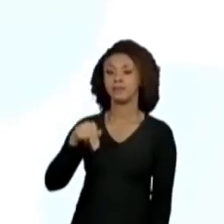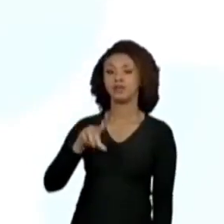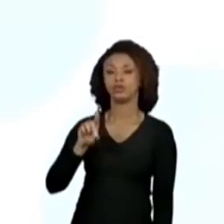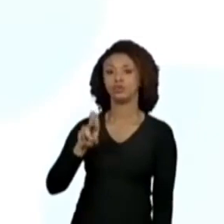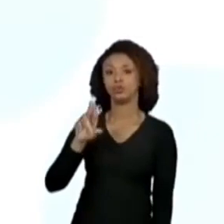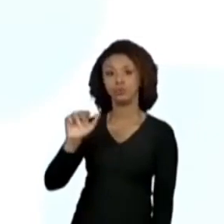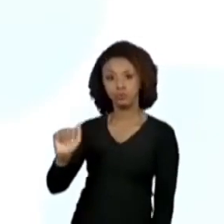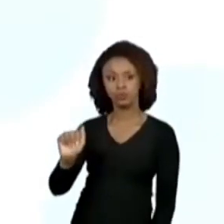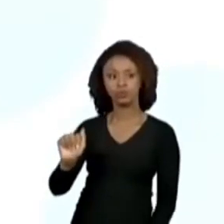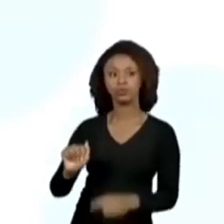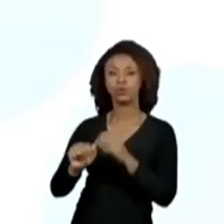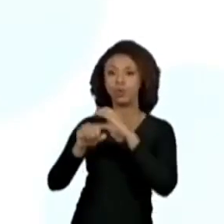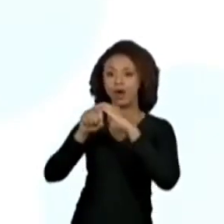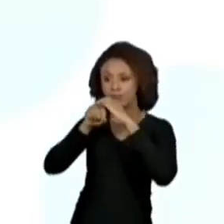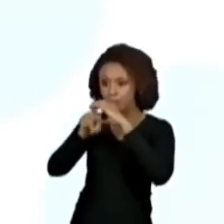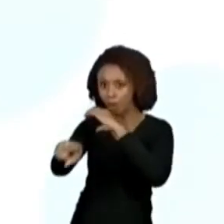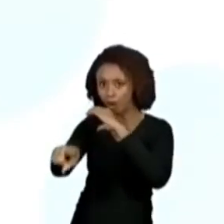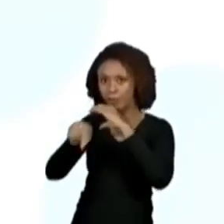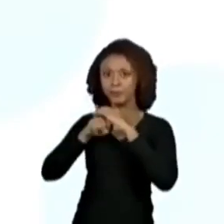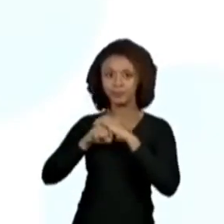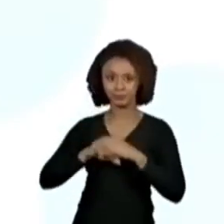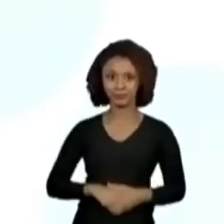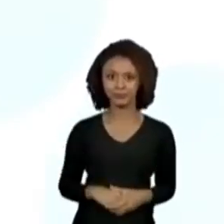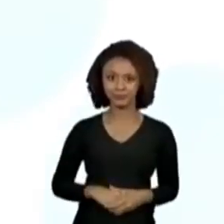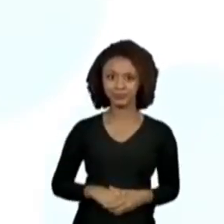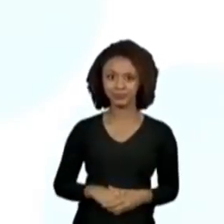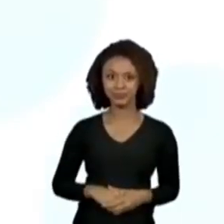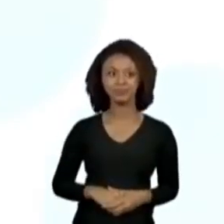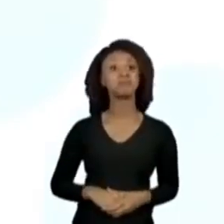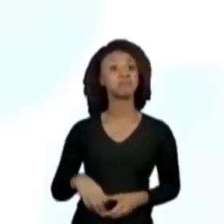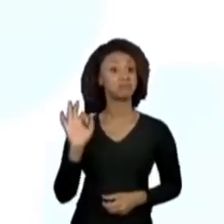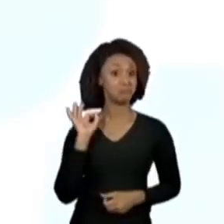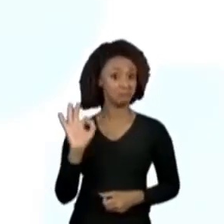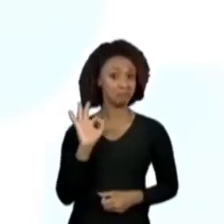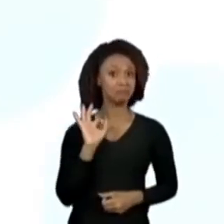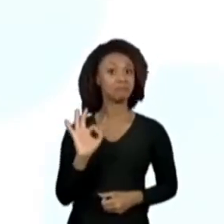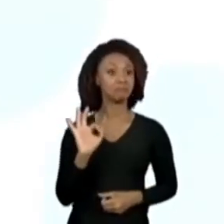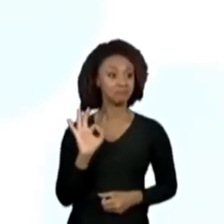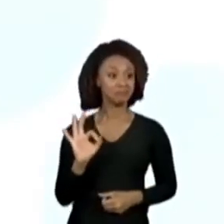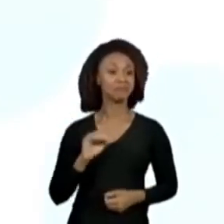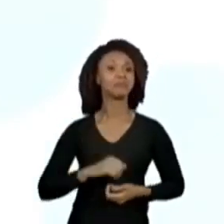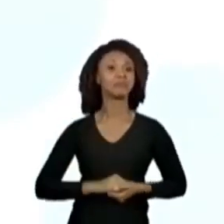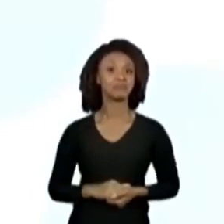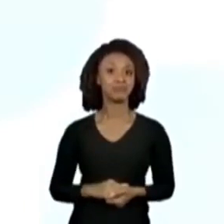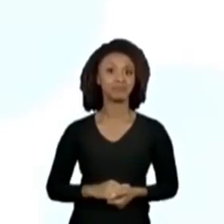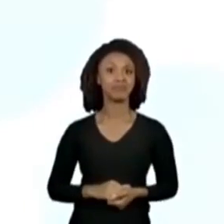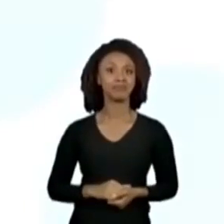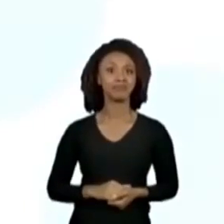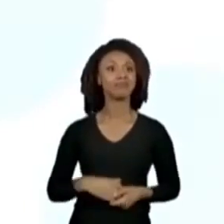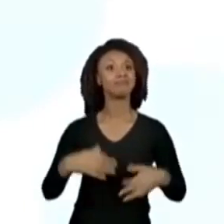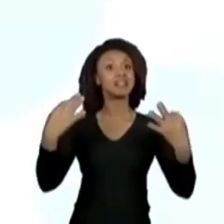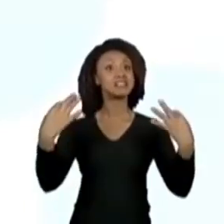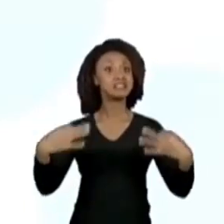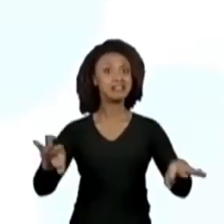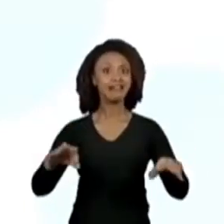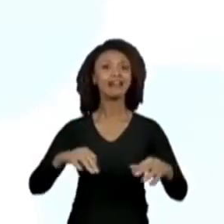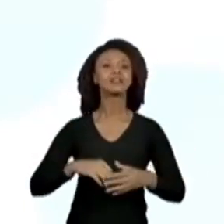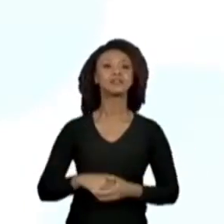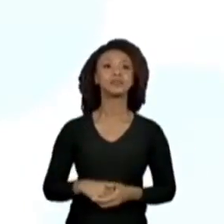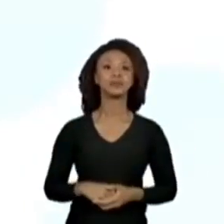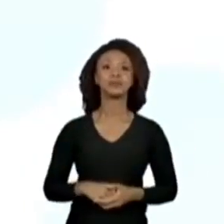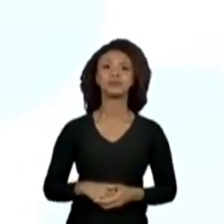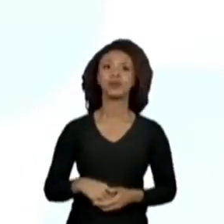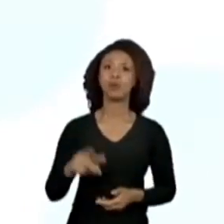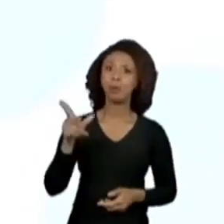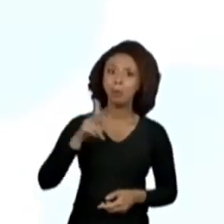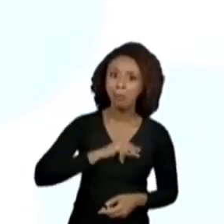Isso mesmo, olha, eles estão muito, como eu posso falar... Isso. Inteligentes nos animais,